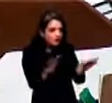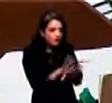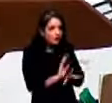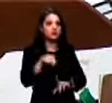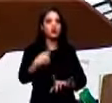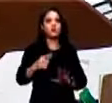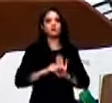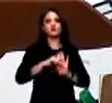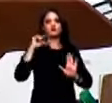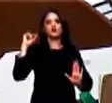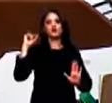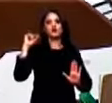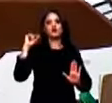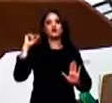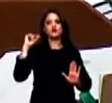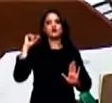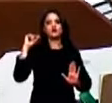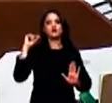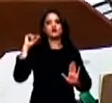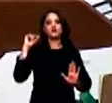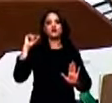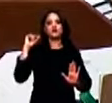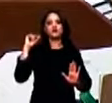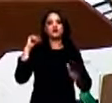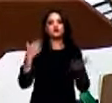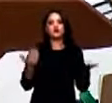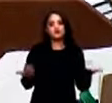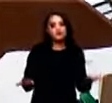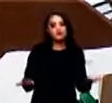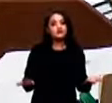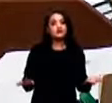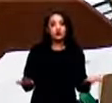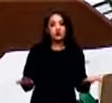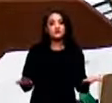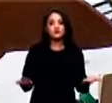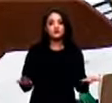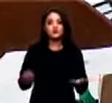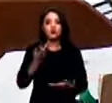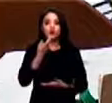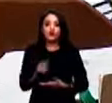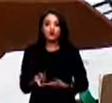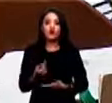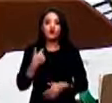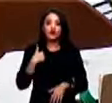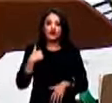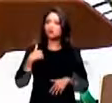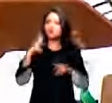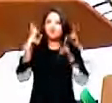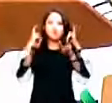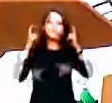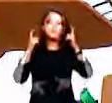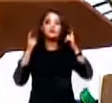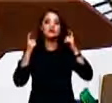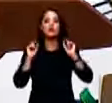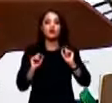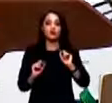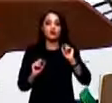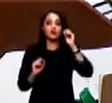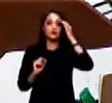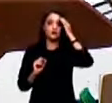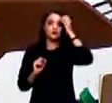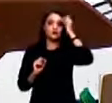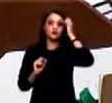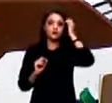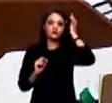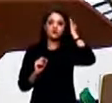desses destaques foram feitos dessa forma. Então, só para mostrar que eu estou ombreado a várias posições de colegas dessa corte.